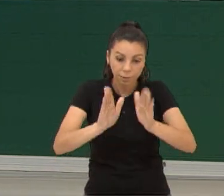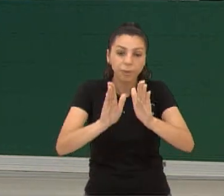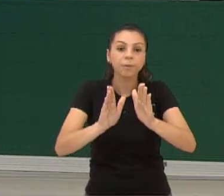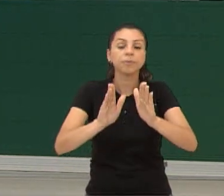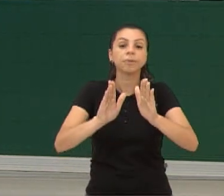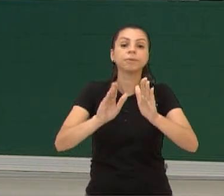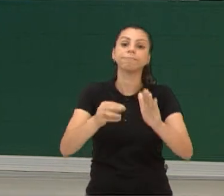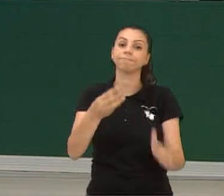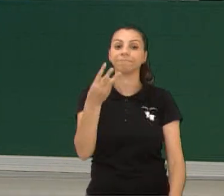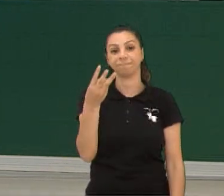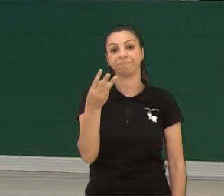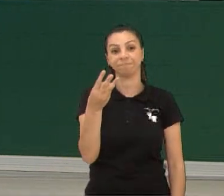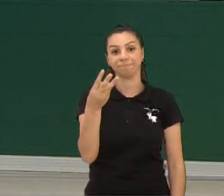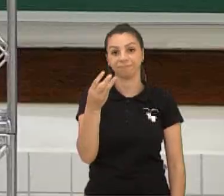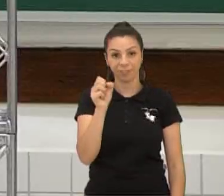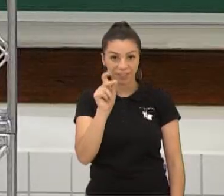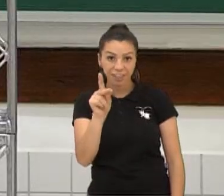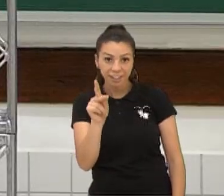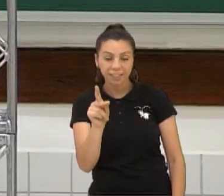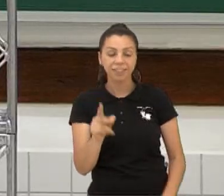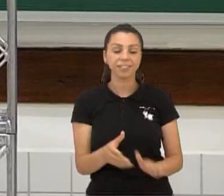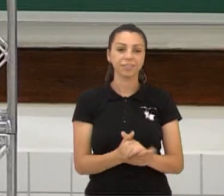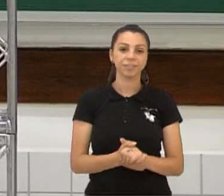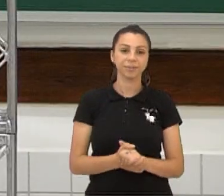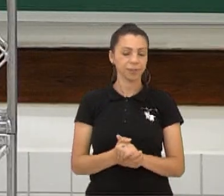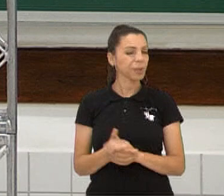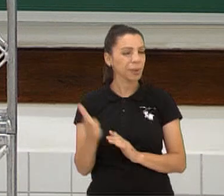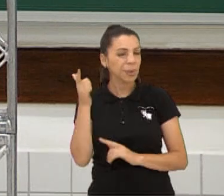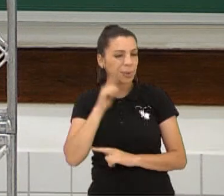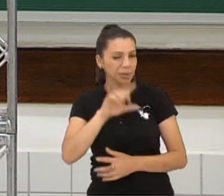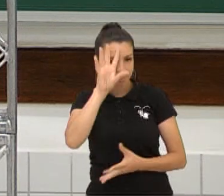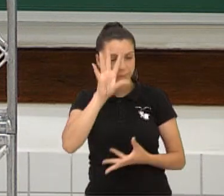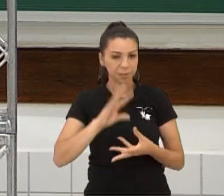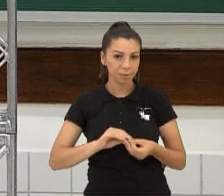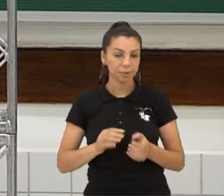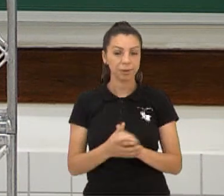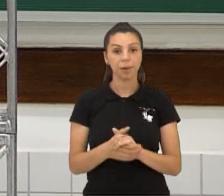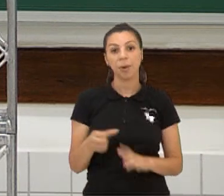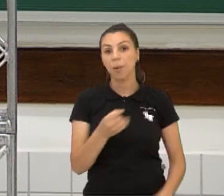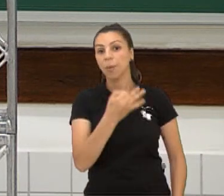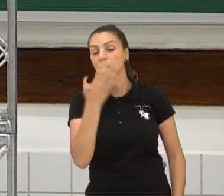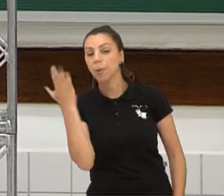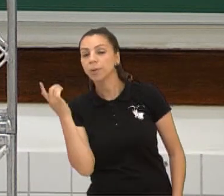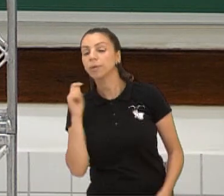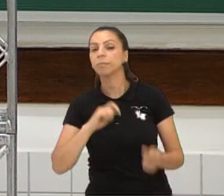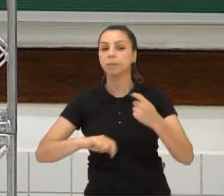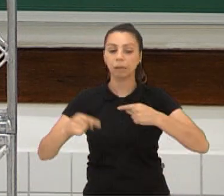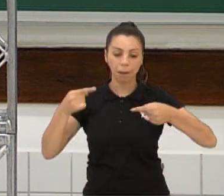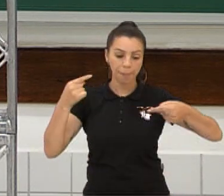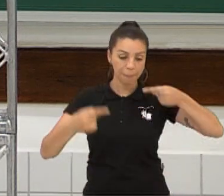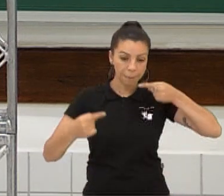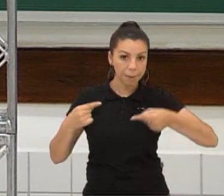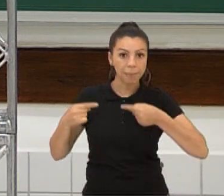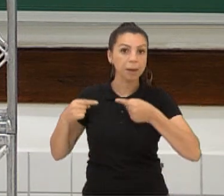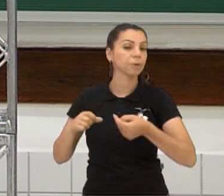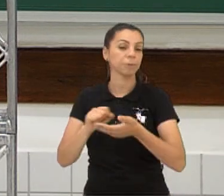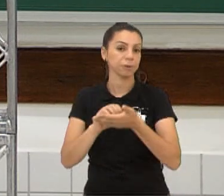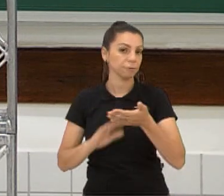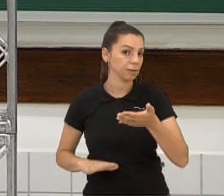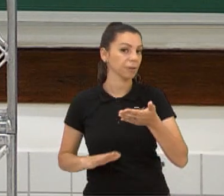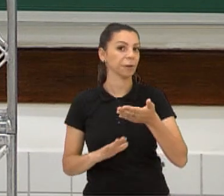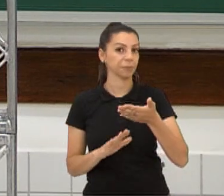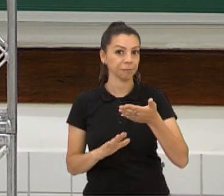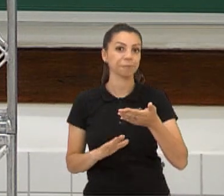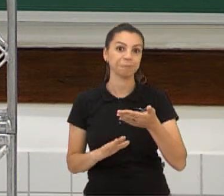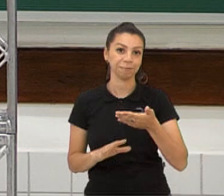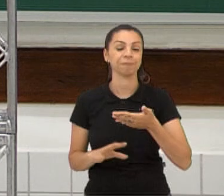ser 3, beleza? Conseguiram entender? Tá vendo quanta coisa dá pra gente discutir num exercício só?